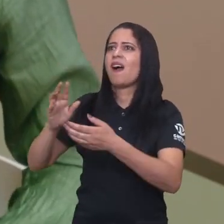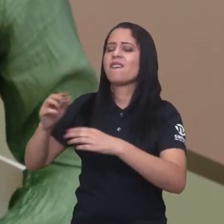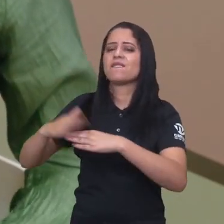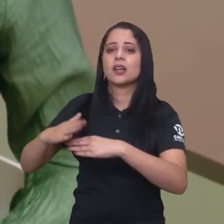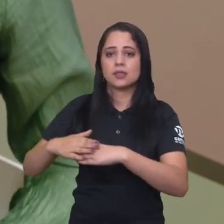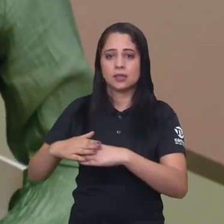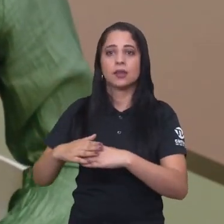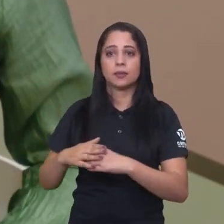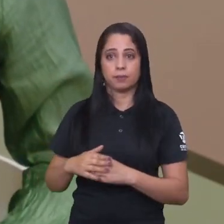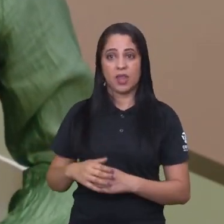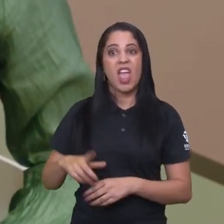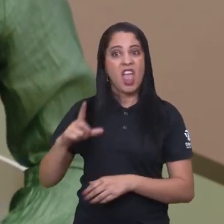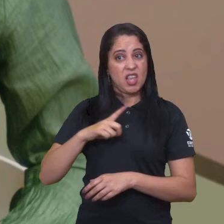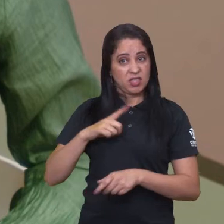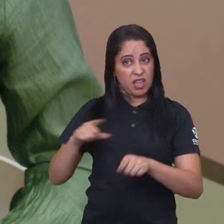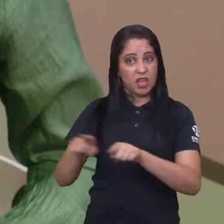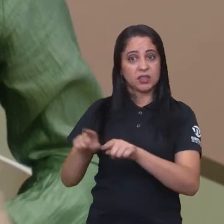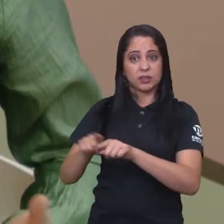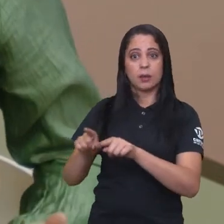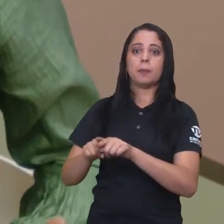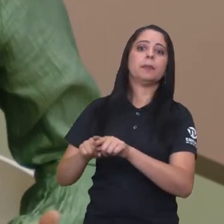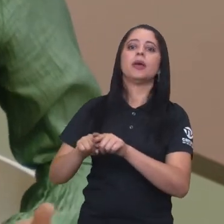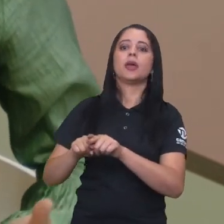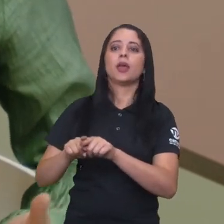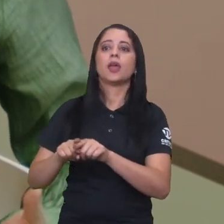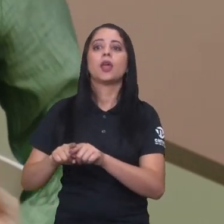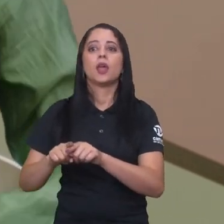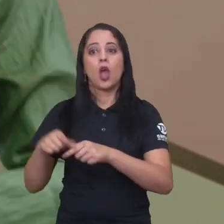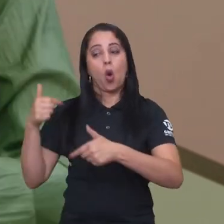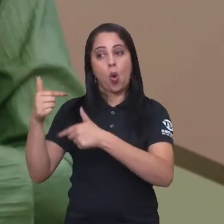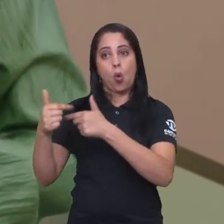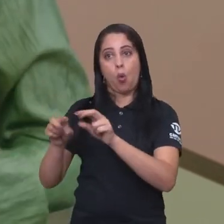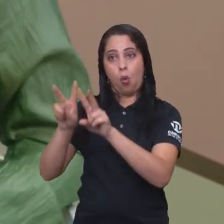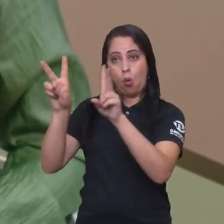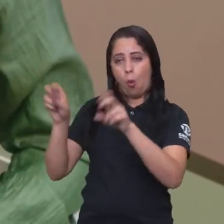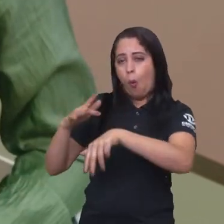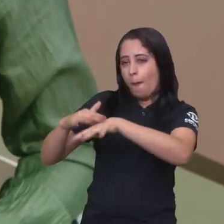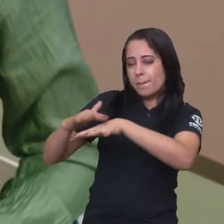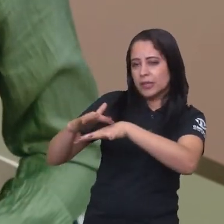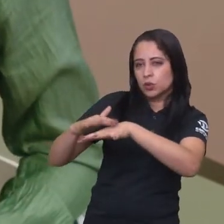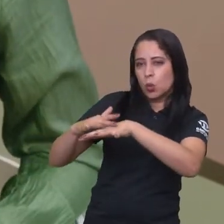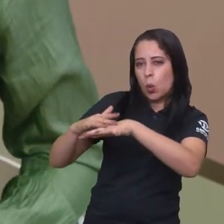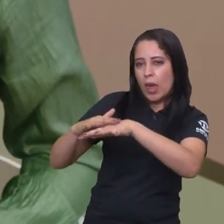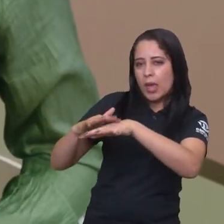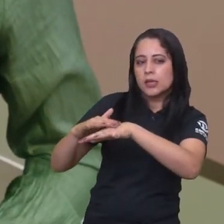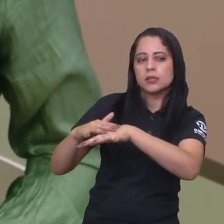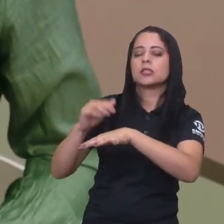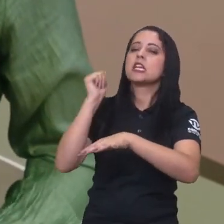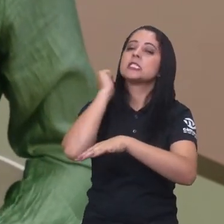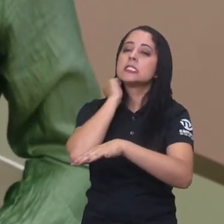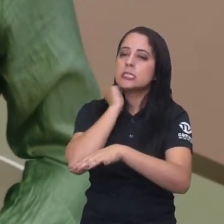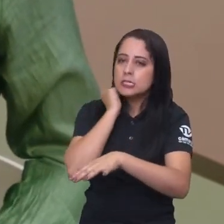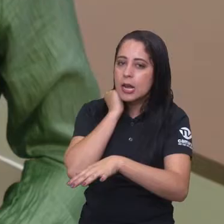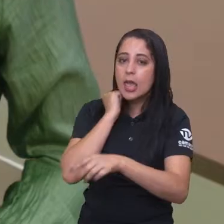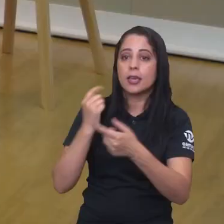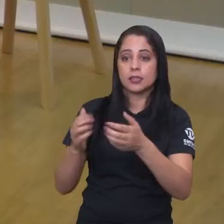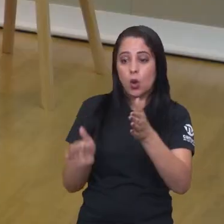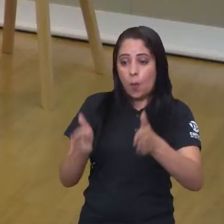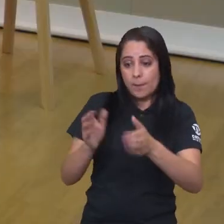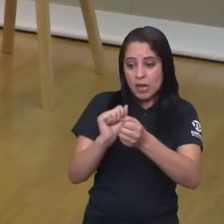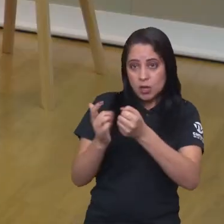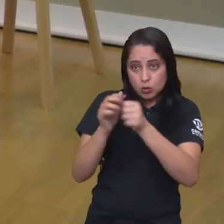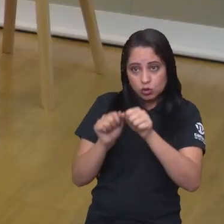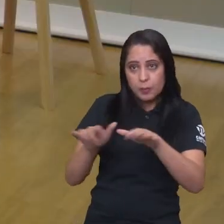aí quando você falou em trabalho, a gente tem até o burnout, né? Porque Sim. na verdade acontece, é o estresse do trabalho. E na pandemia aumentou muito. Na